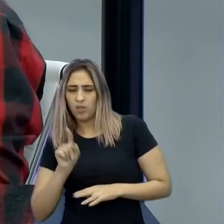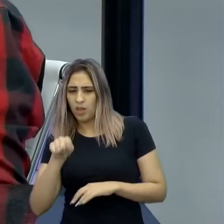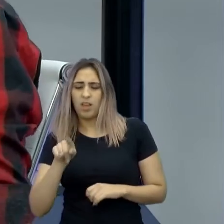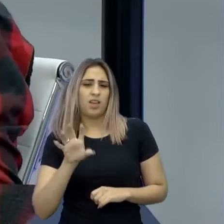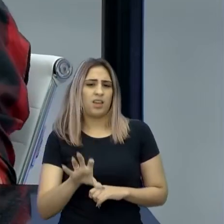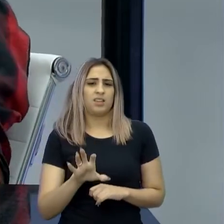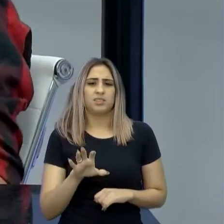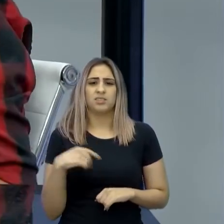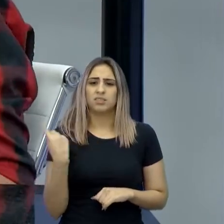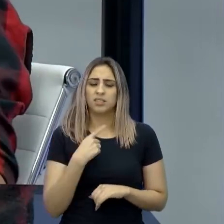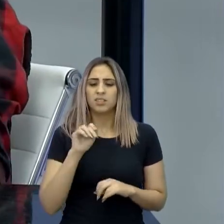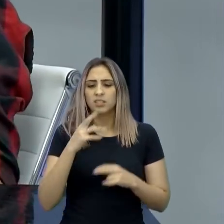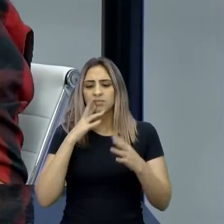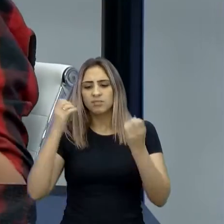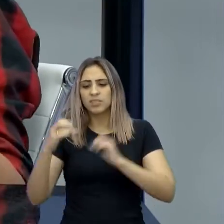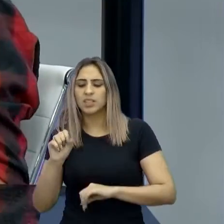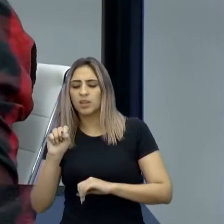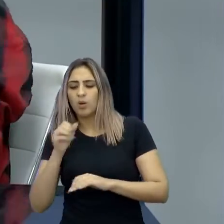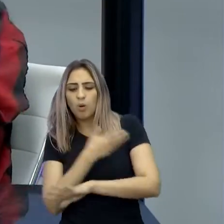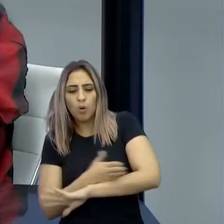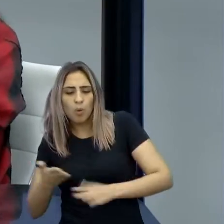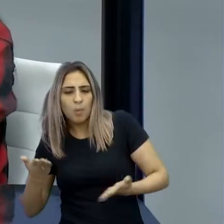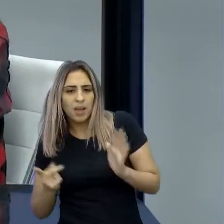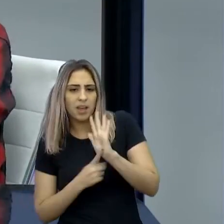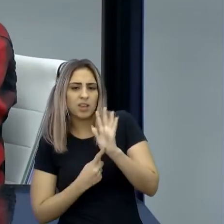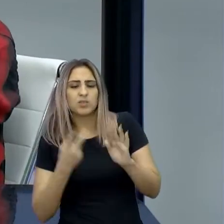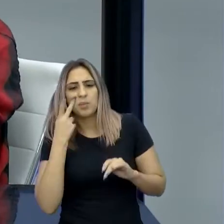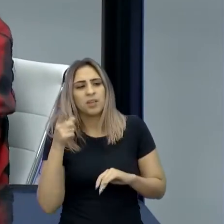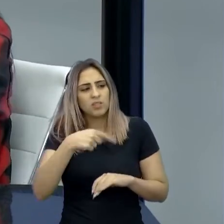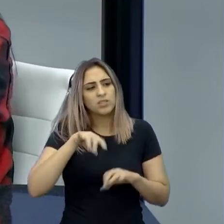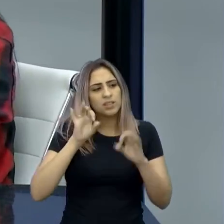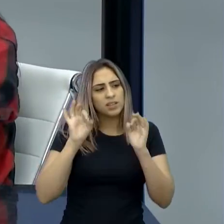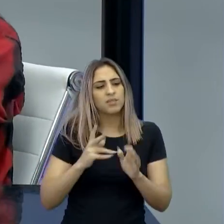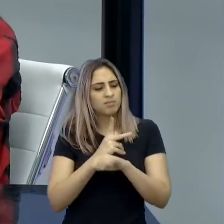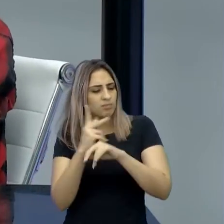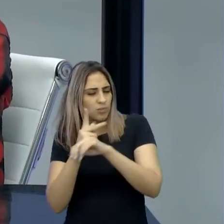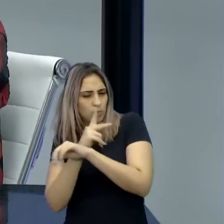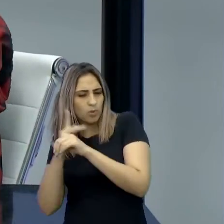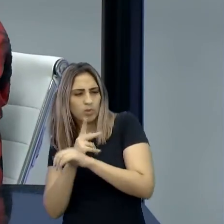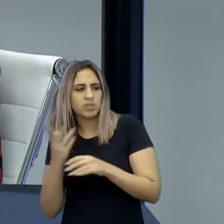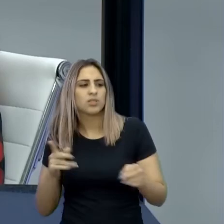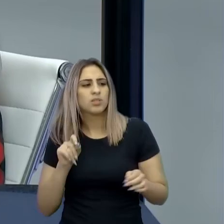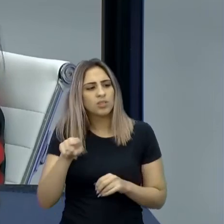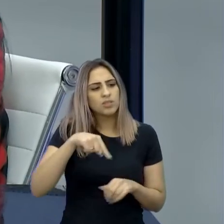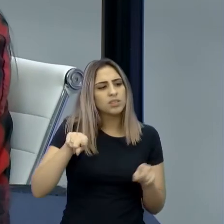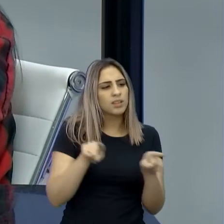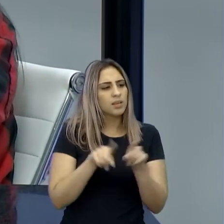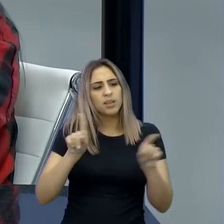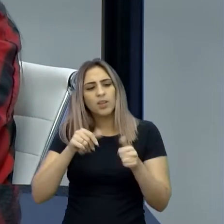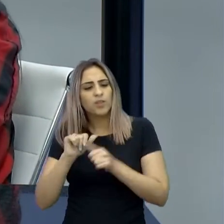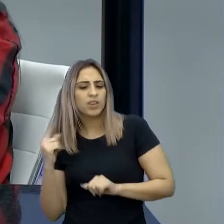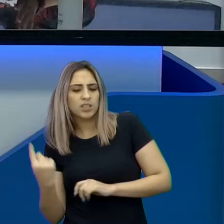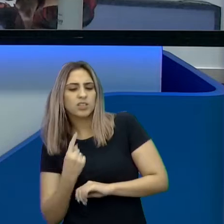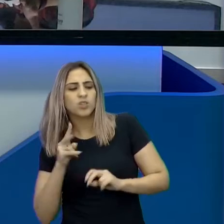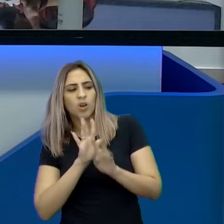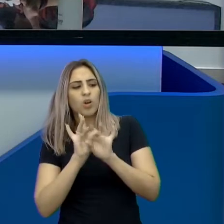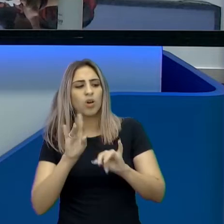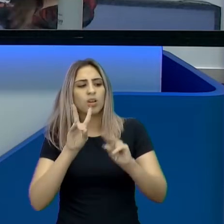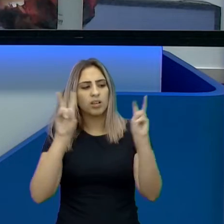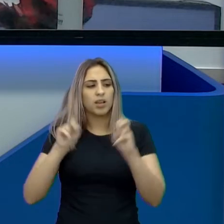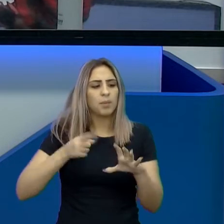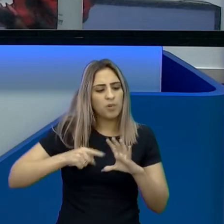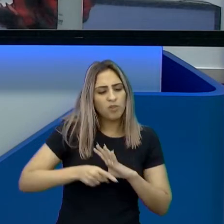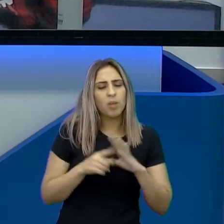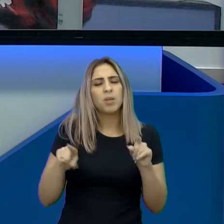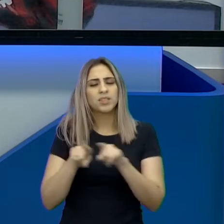é a gente dar o start, né? Para que vocês justamente busquem. Então, que vocês também não fiquem só na questão dos